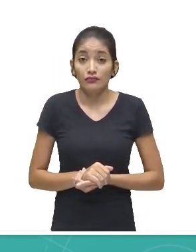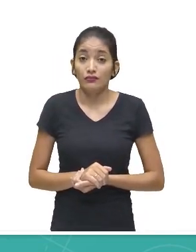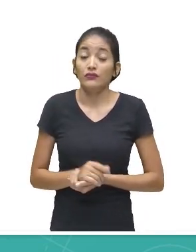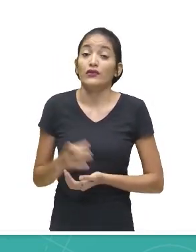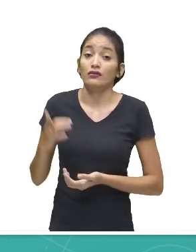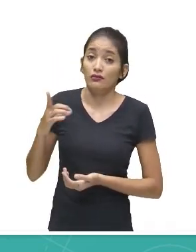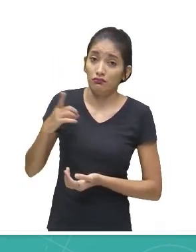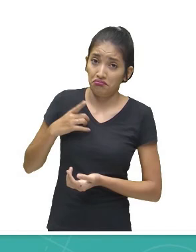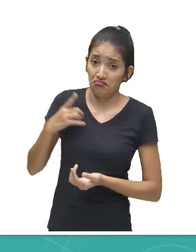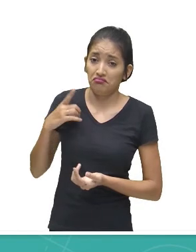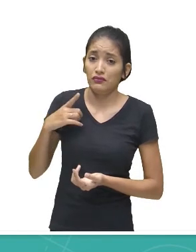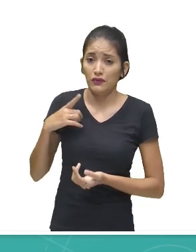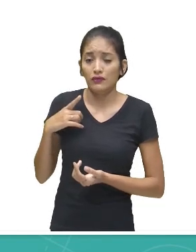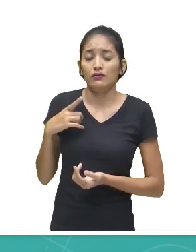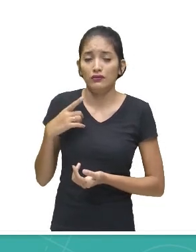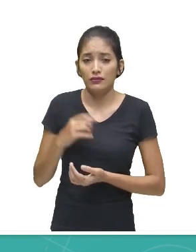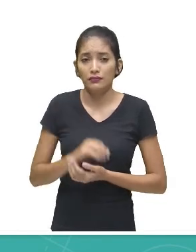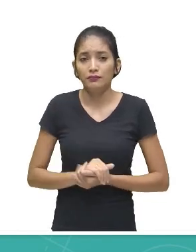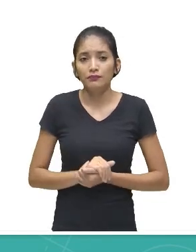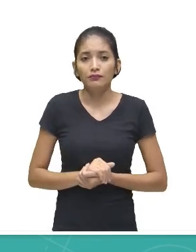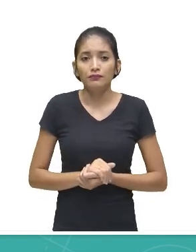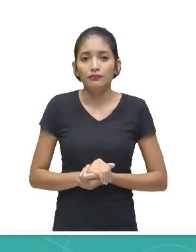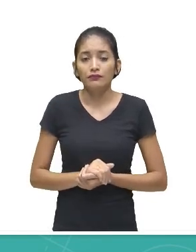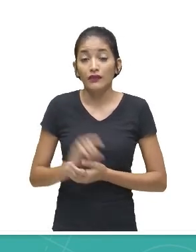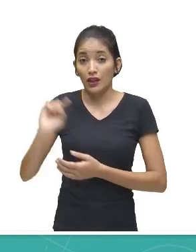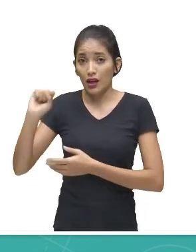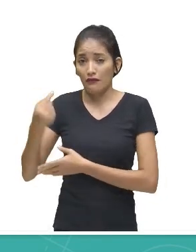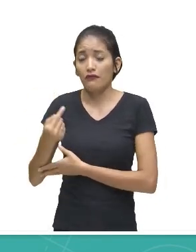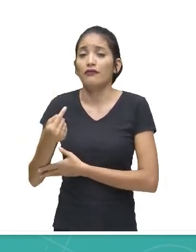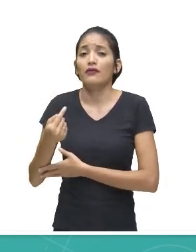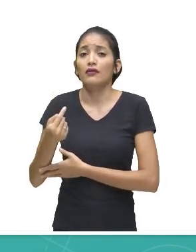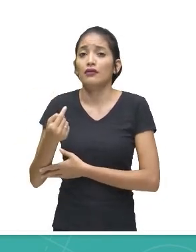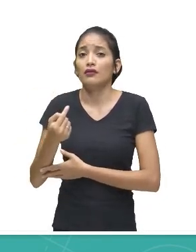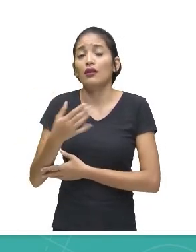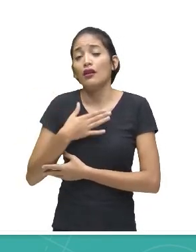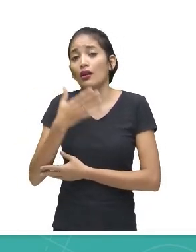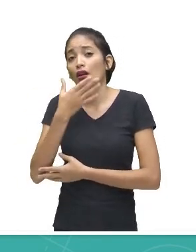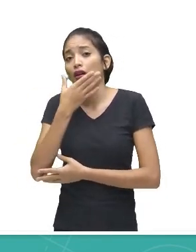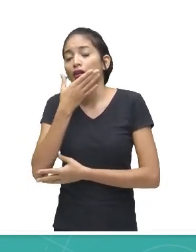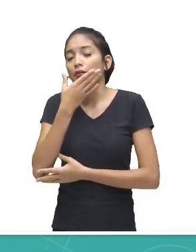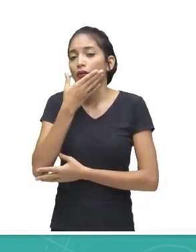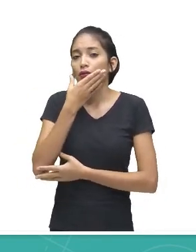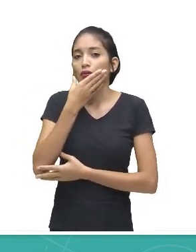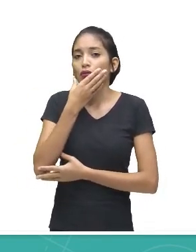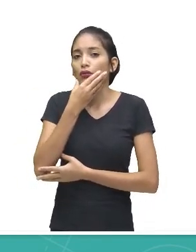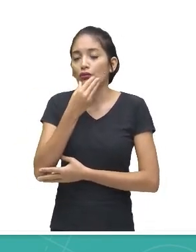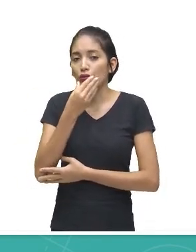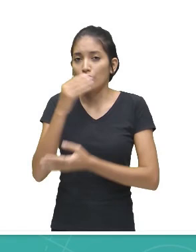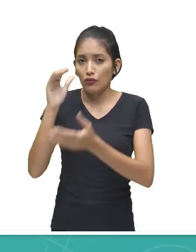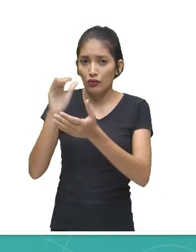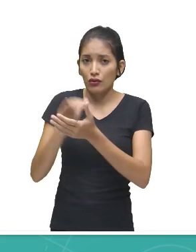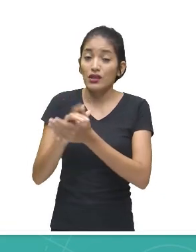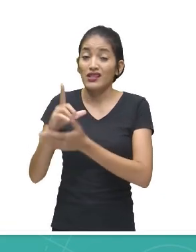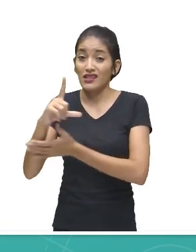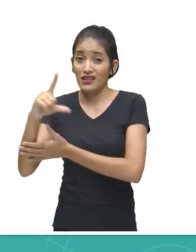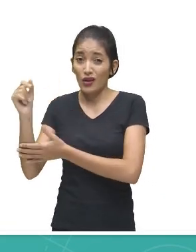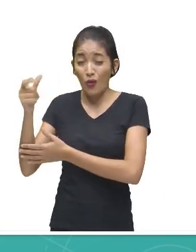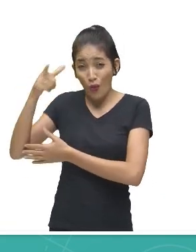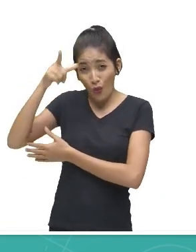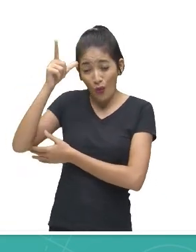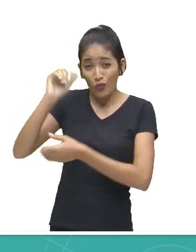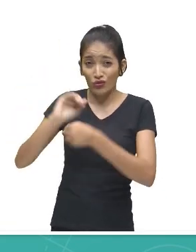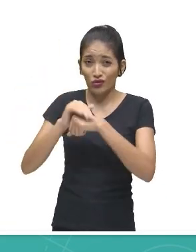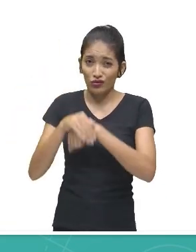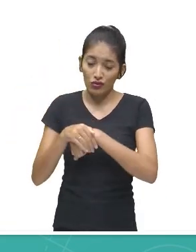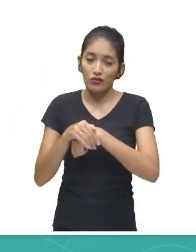delegado, faz o vocativo, coloca vírgula, meu marido saiu de casa ontem, à noite. Então,